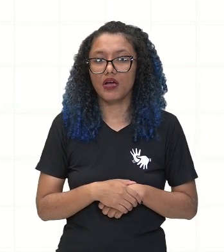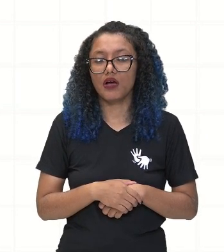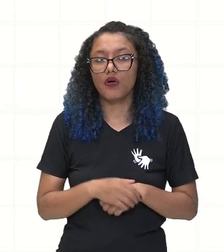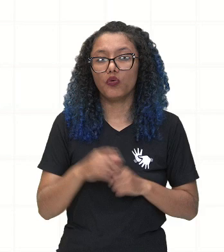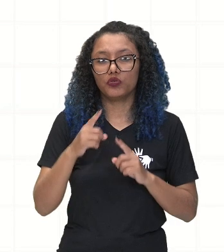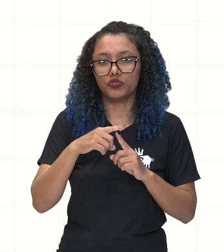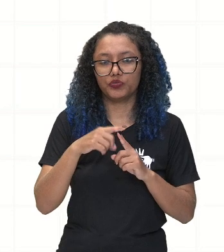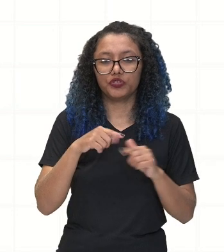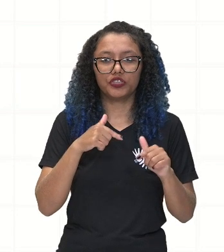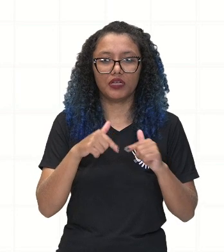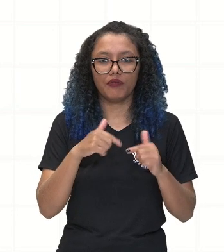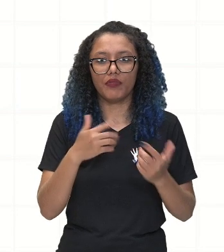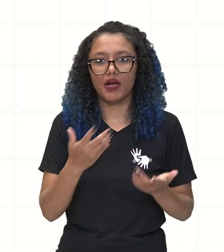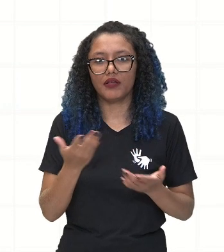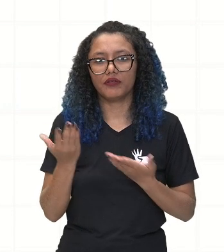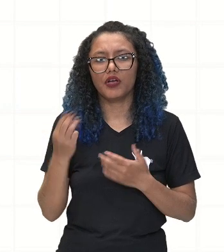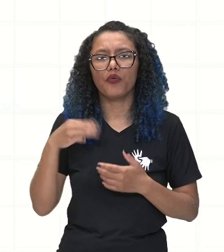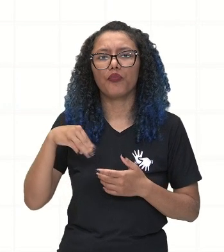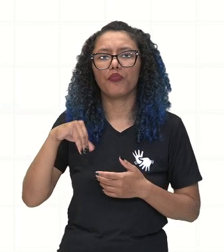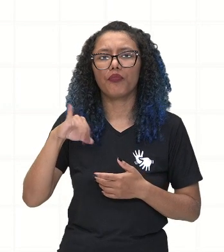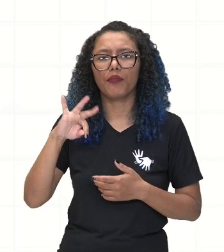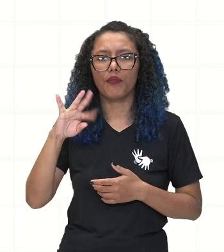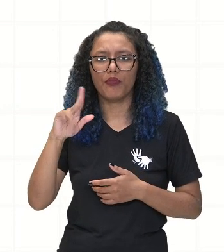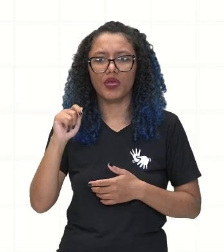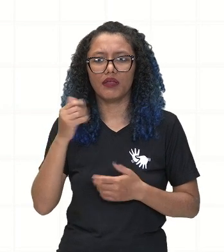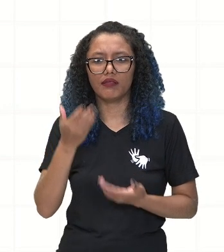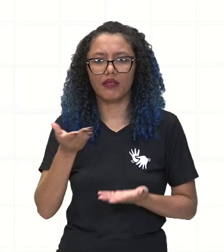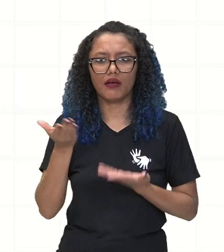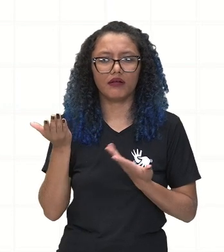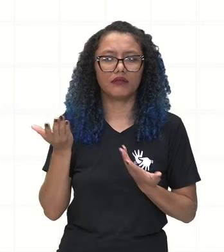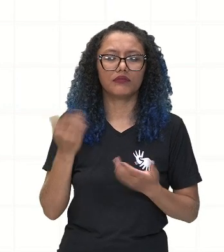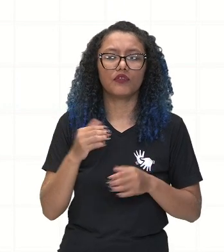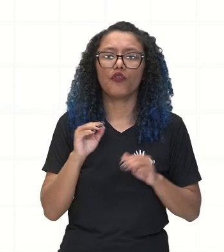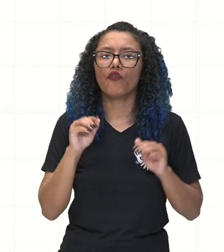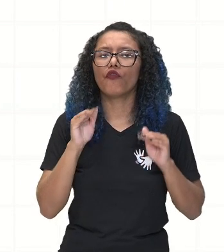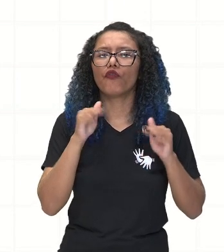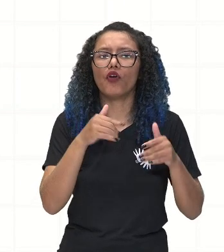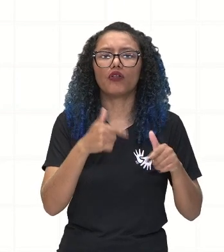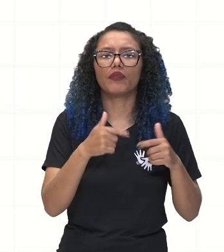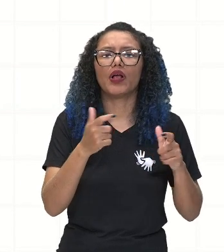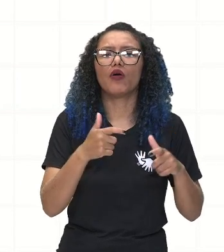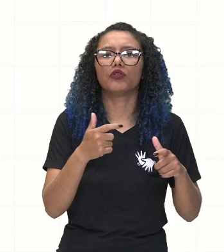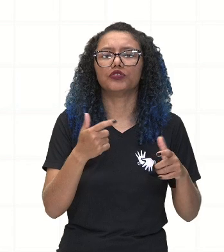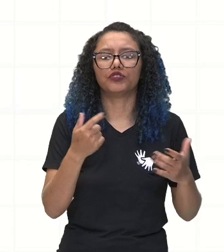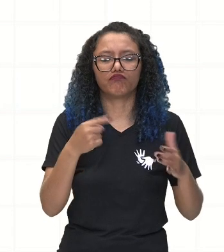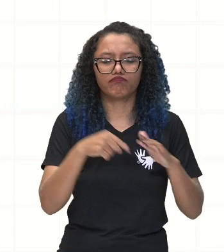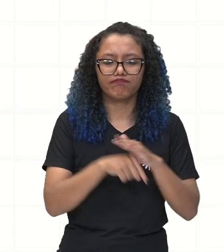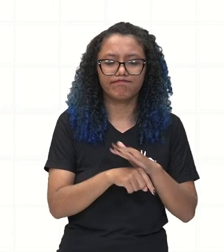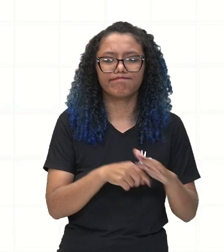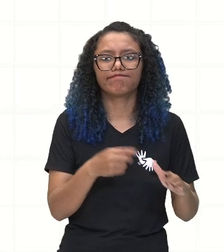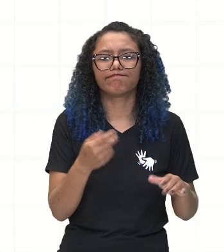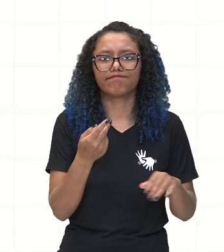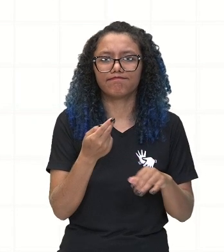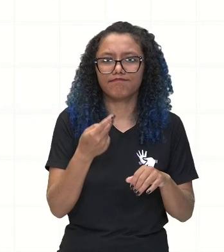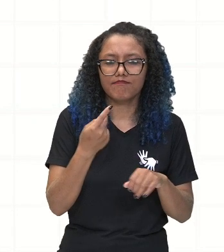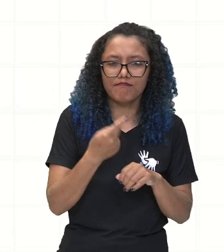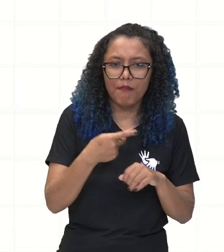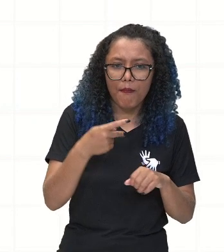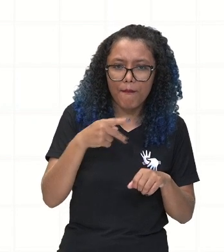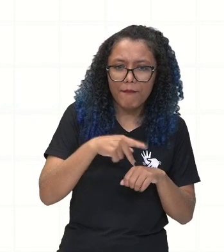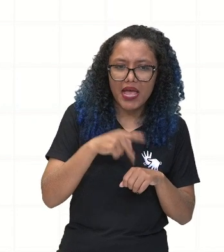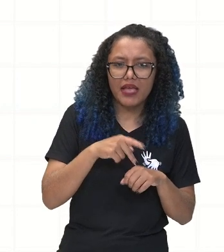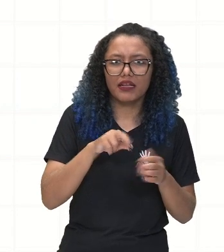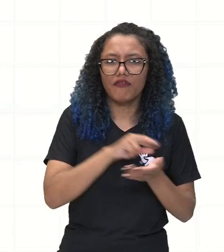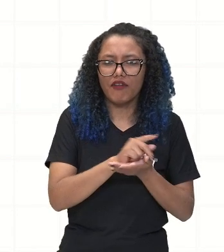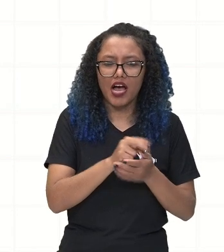era a atividade econômica da mita? Era a mineração. Já a atividade da encomenda vai ser o quê? A